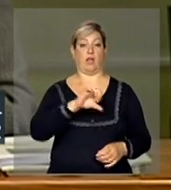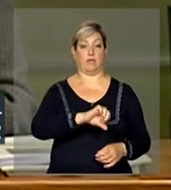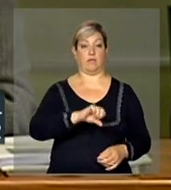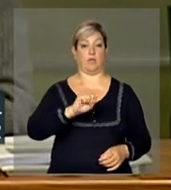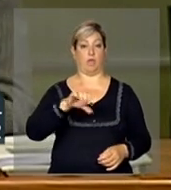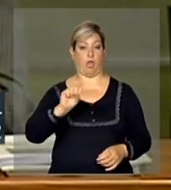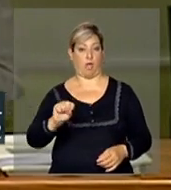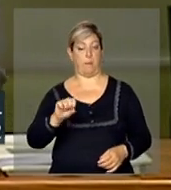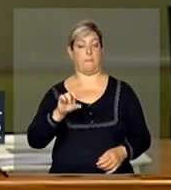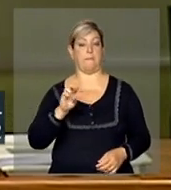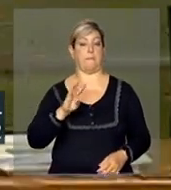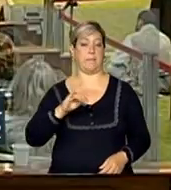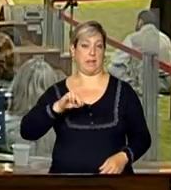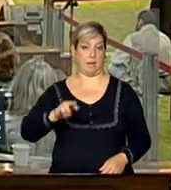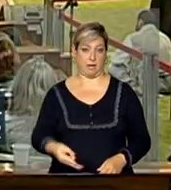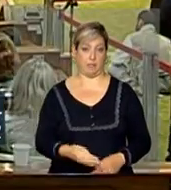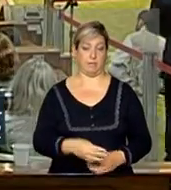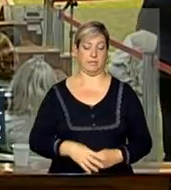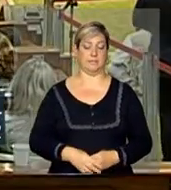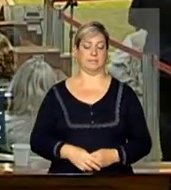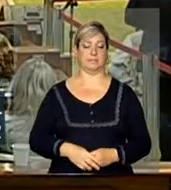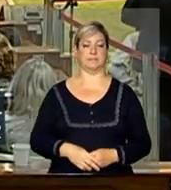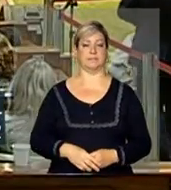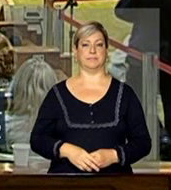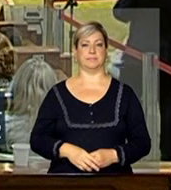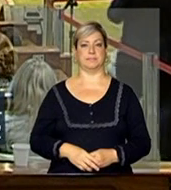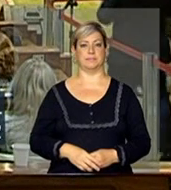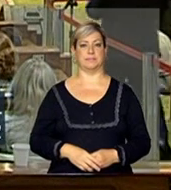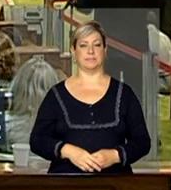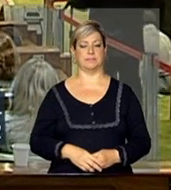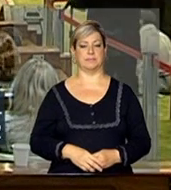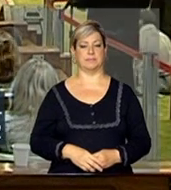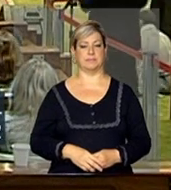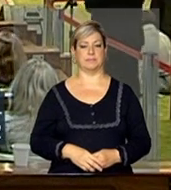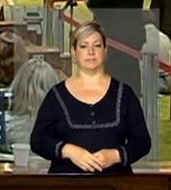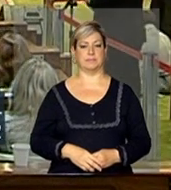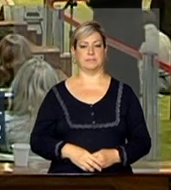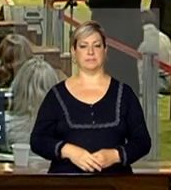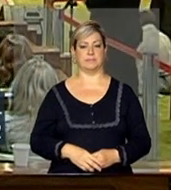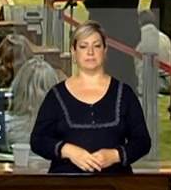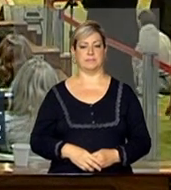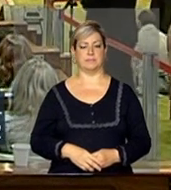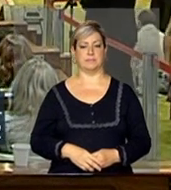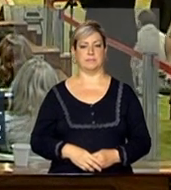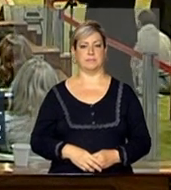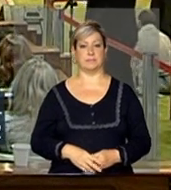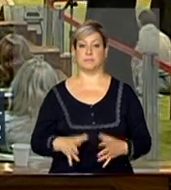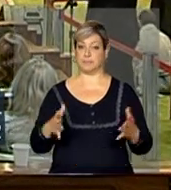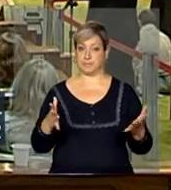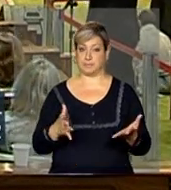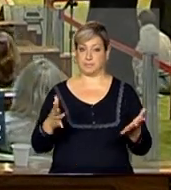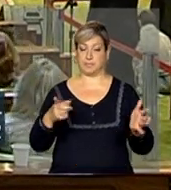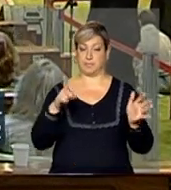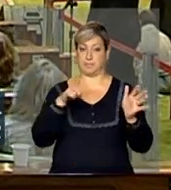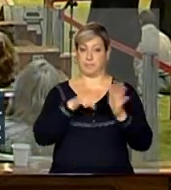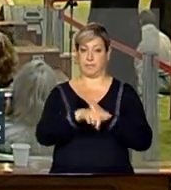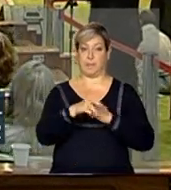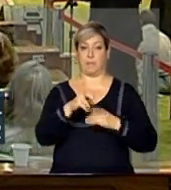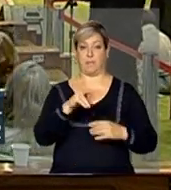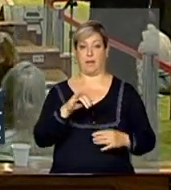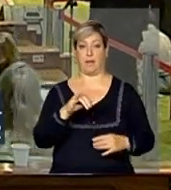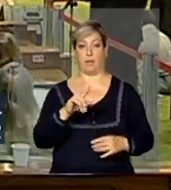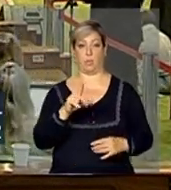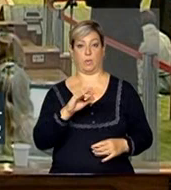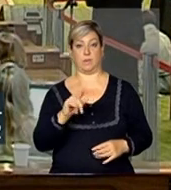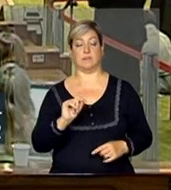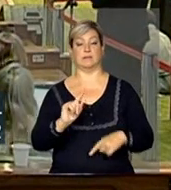bilhões. Pergunta agora a Maria Luísa Rabelo, da Bloomberg, e em